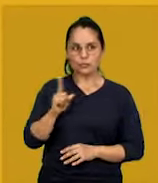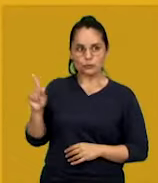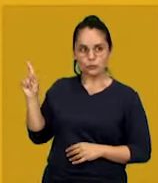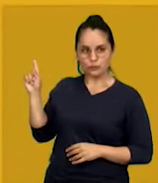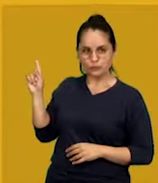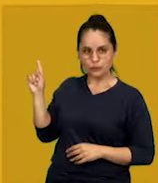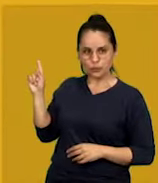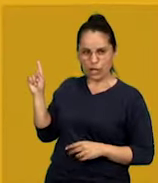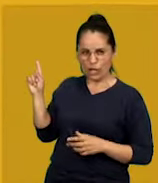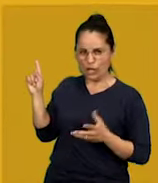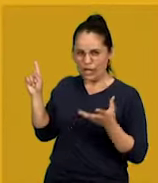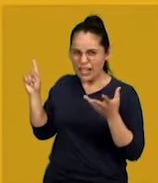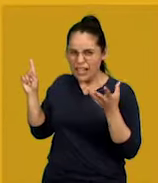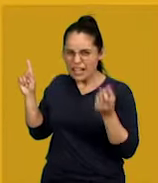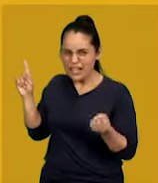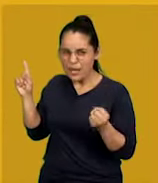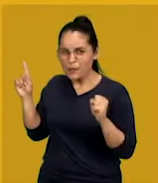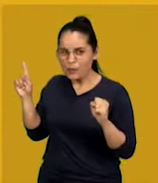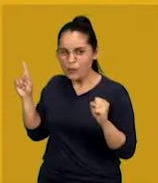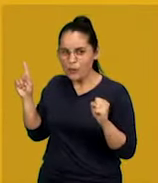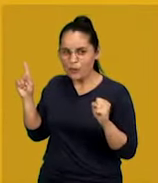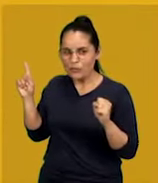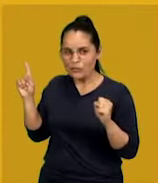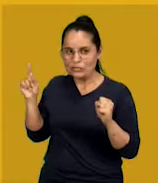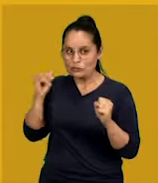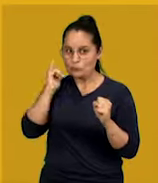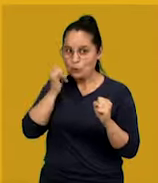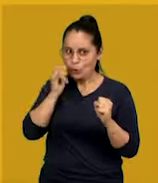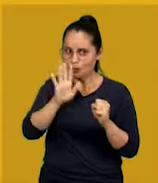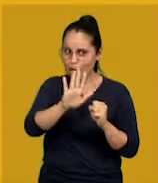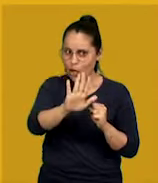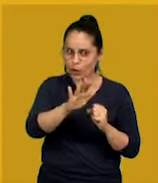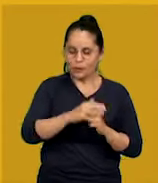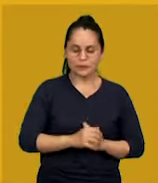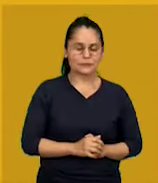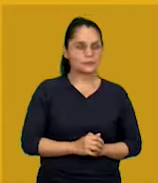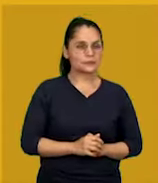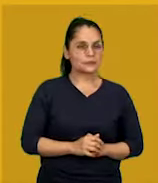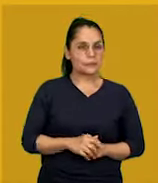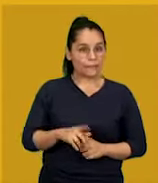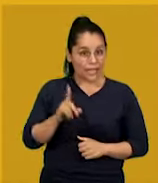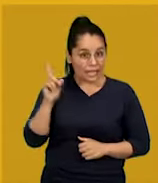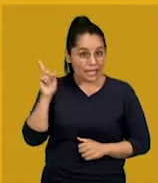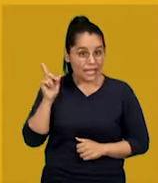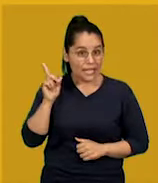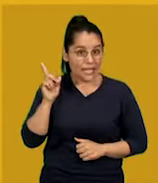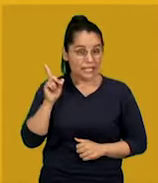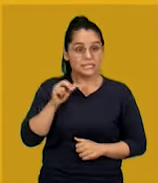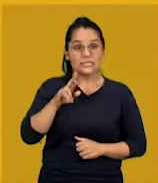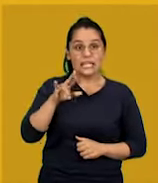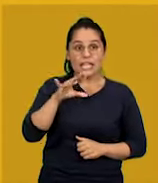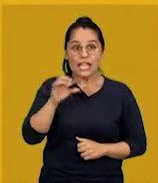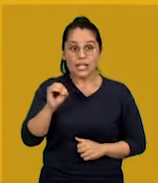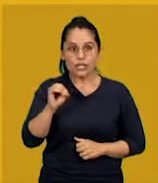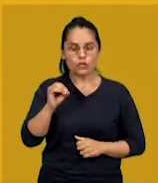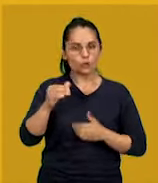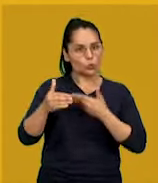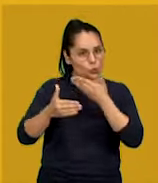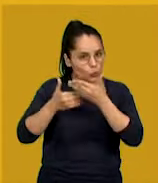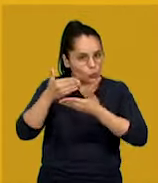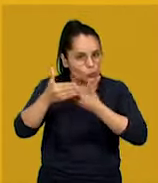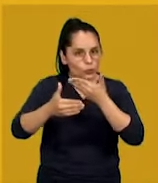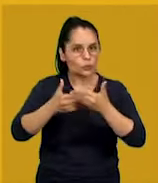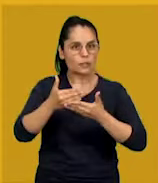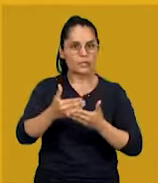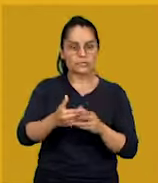vocês estão dispostos a passar pelo que eu vou contar aqui para vocês. Esse é um rito de passagem